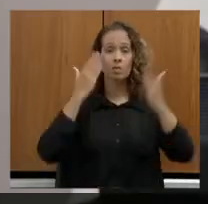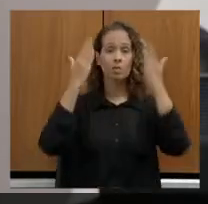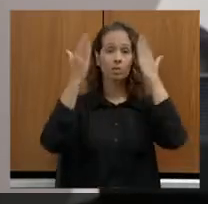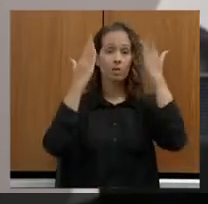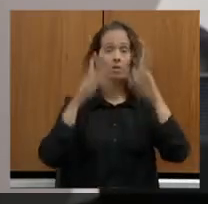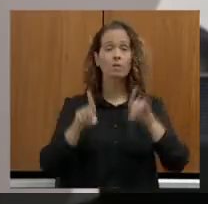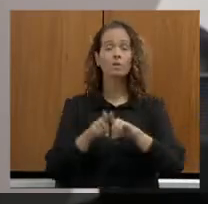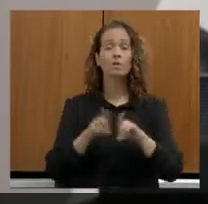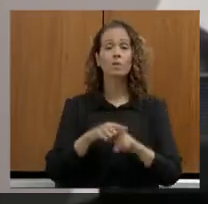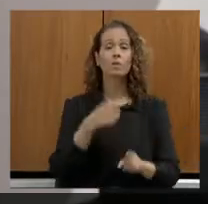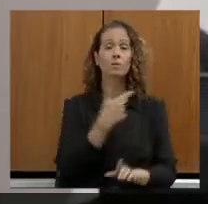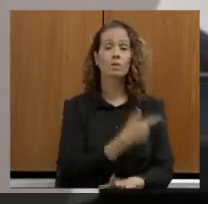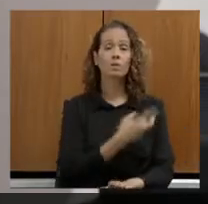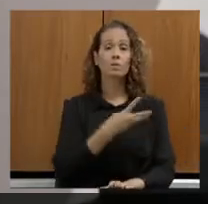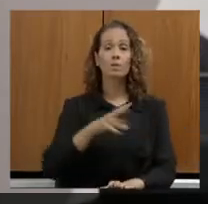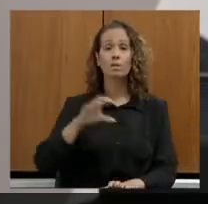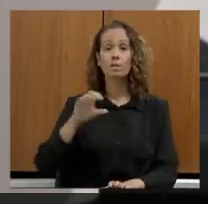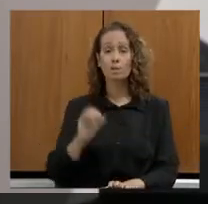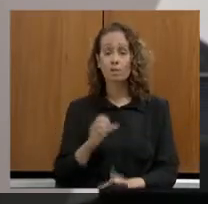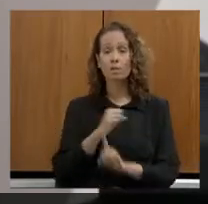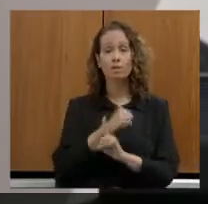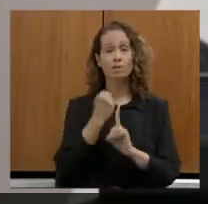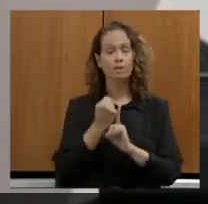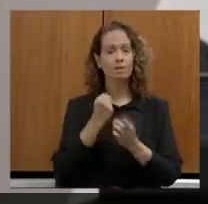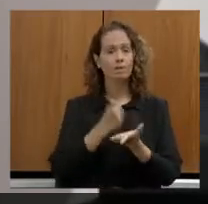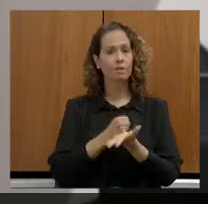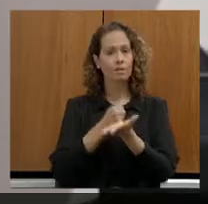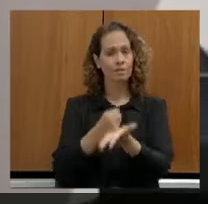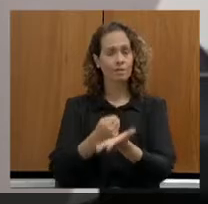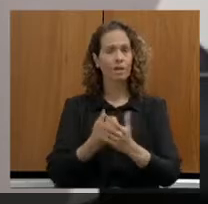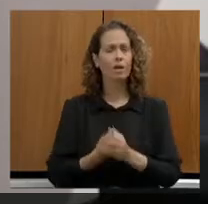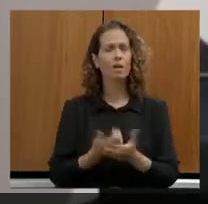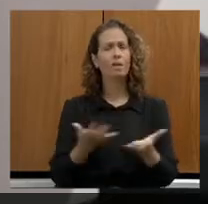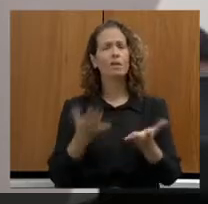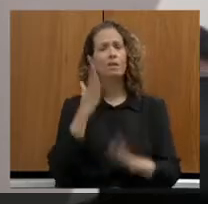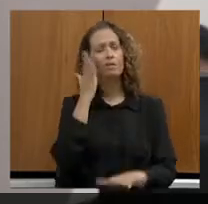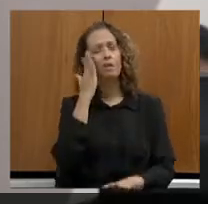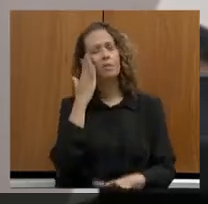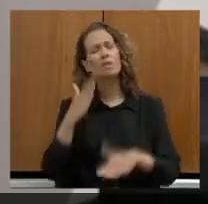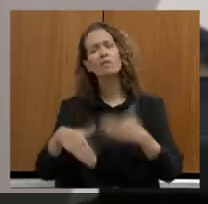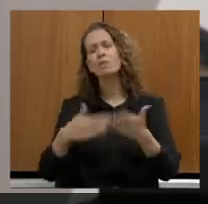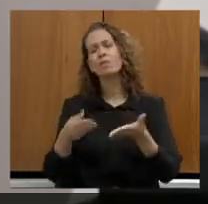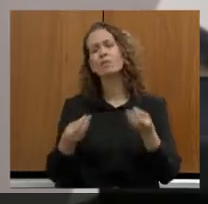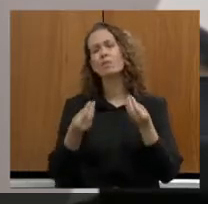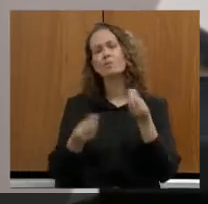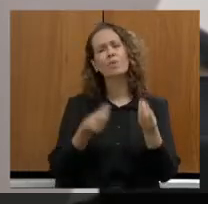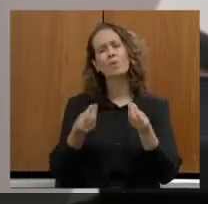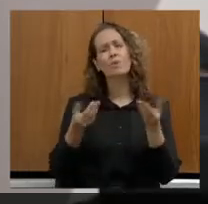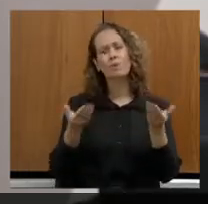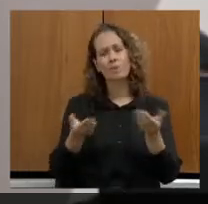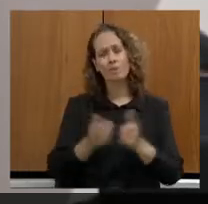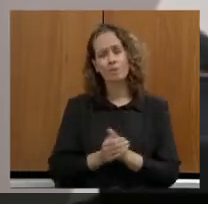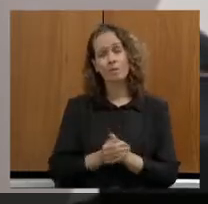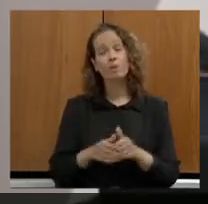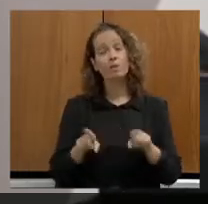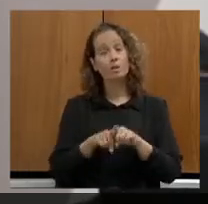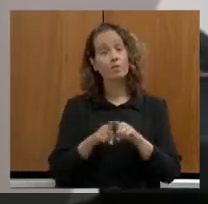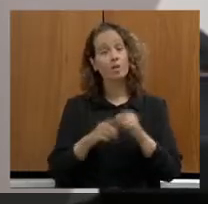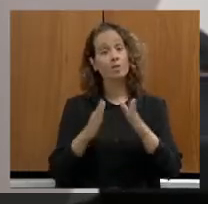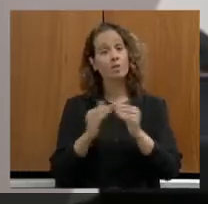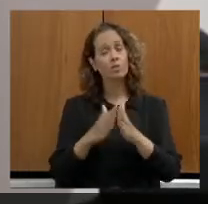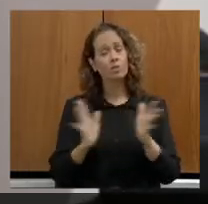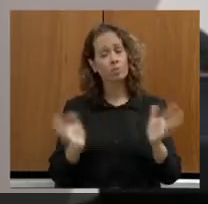e 230 assistentes sociais eu queria saber como que tá esse processo E pedir a agilização